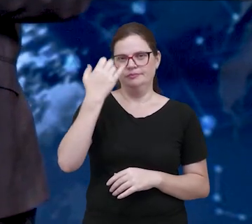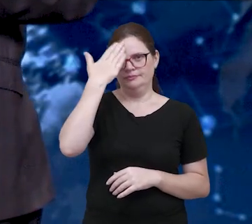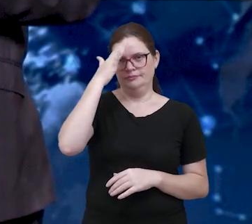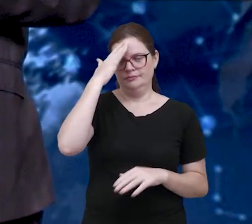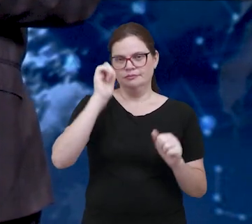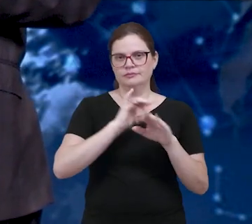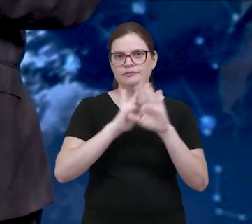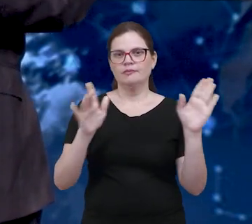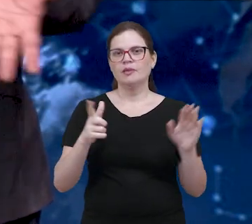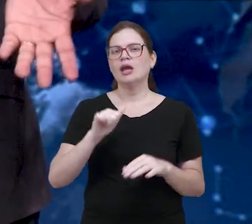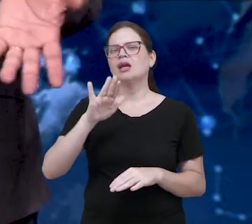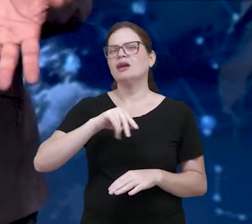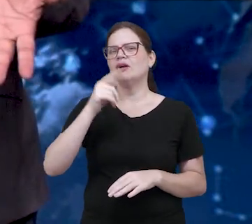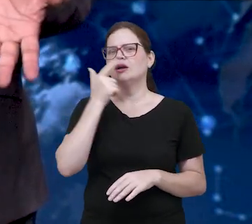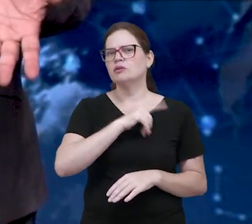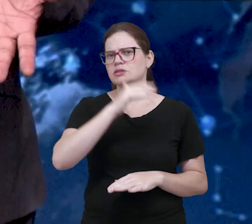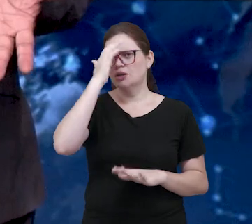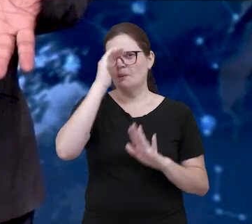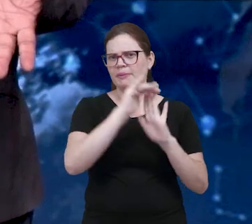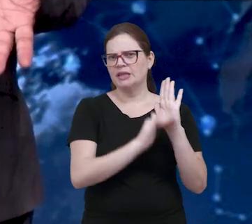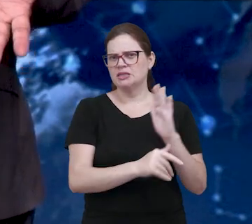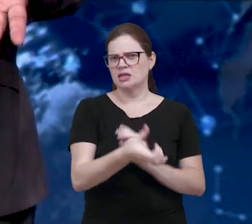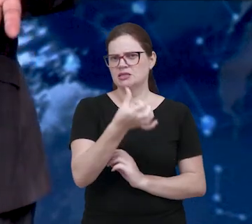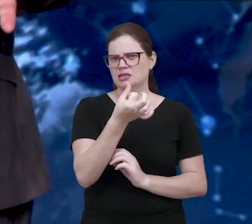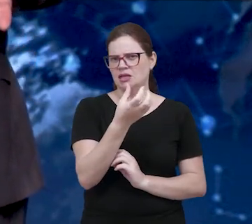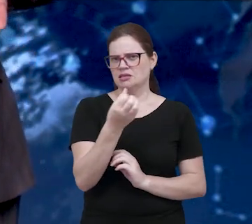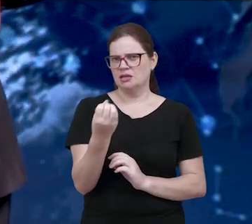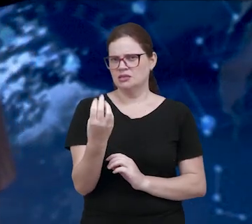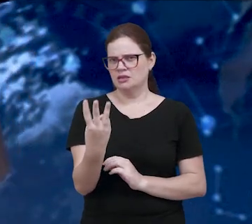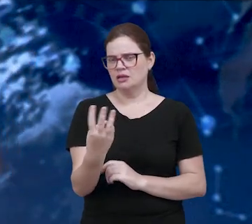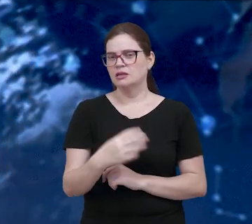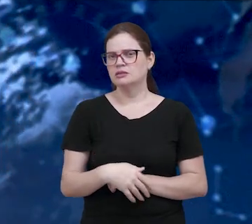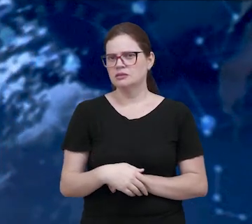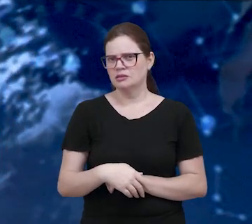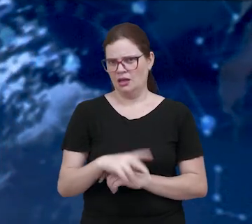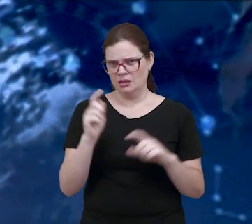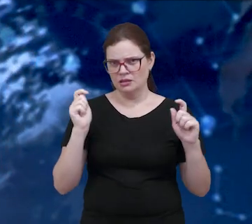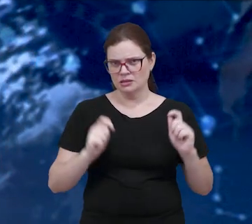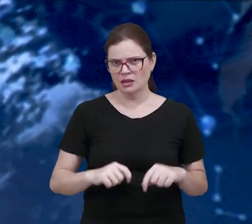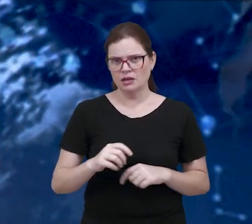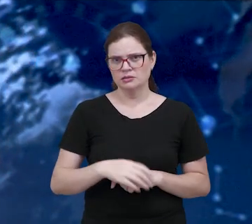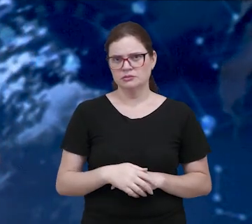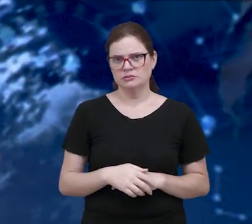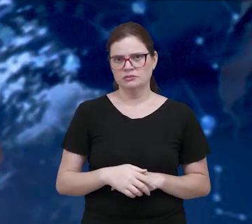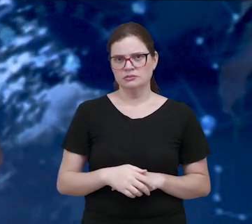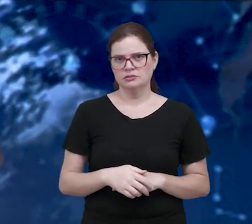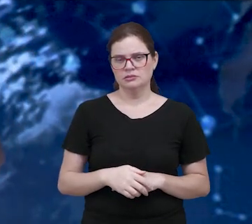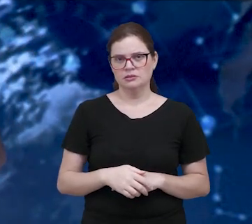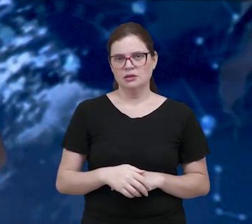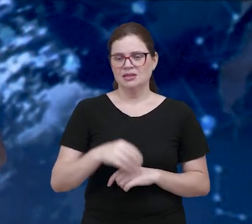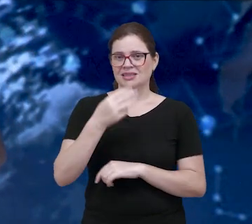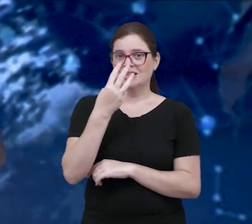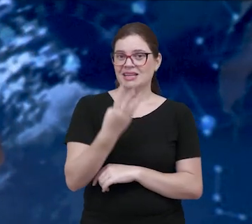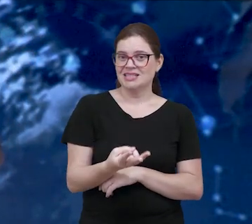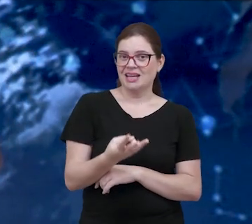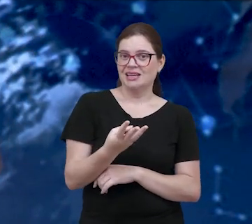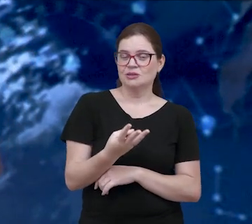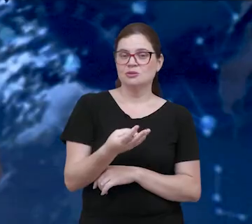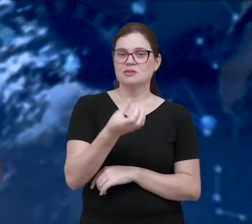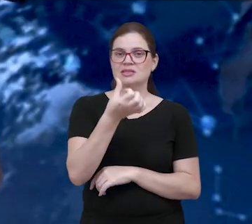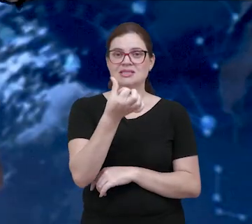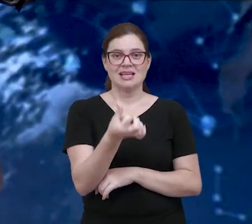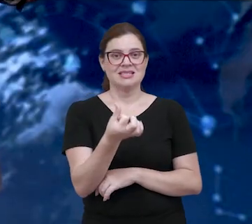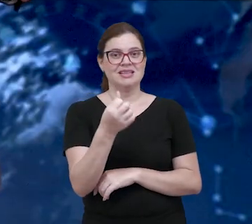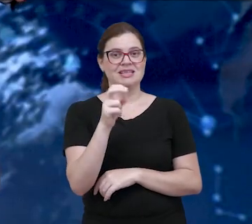vai guardar 630 ordenanças? Né? Quem vai conseguir guardar tudo? 365 proibições.